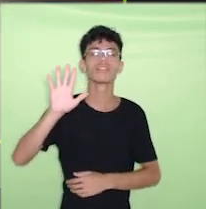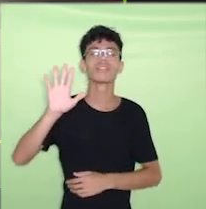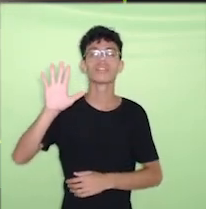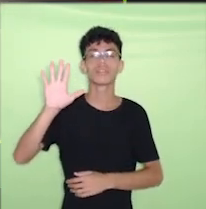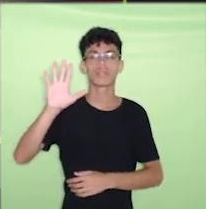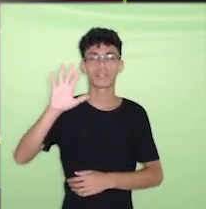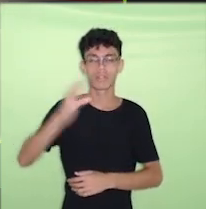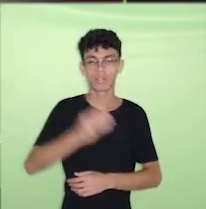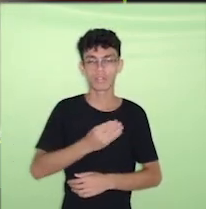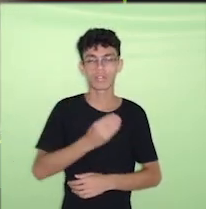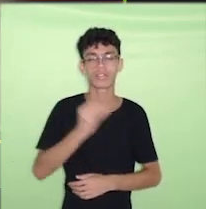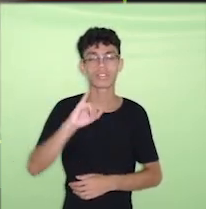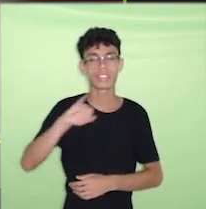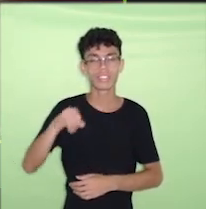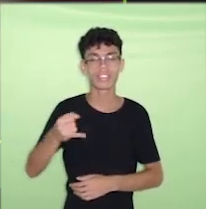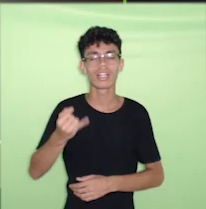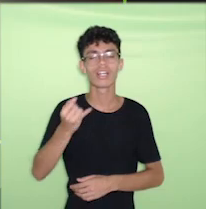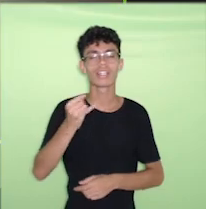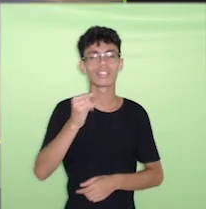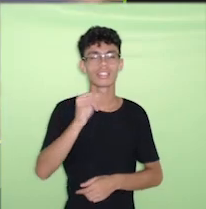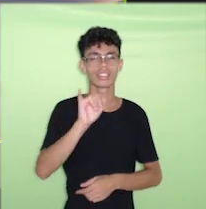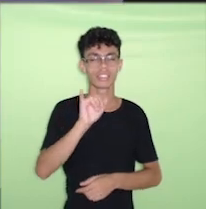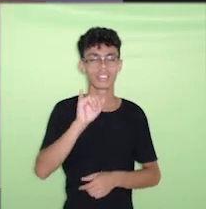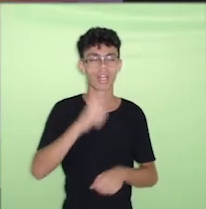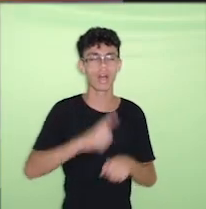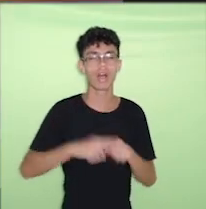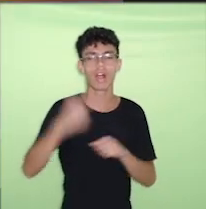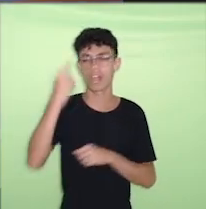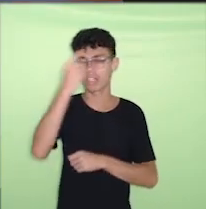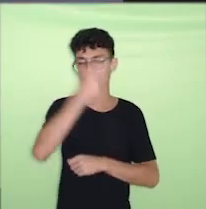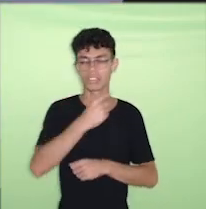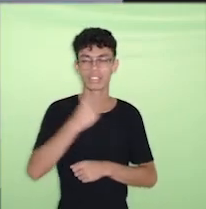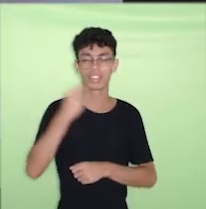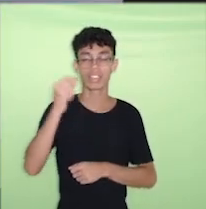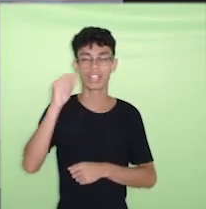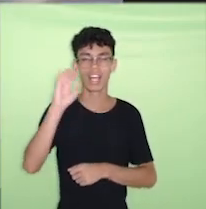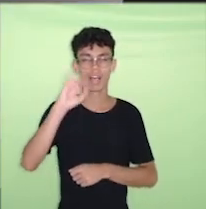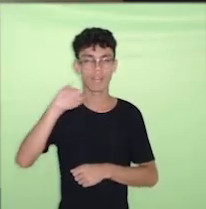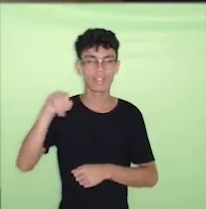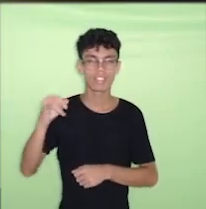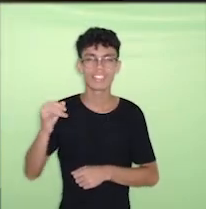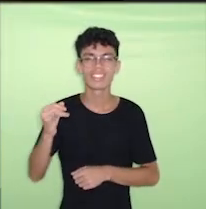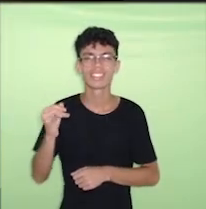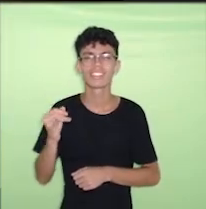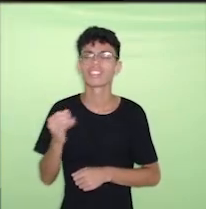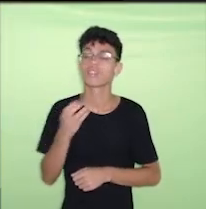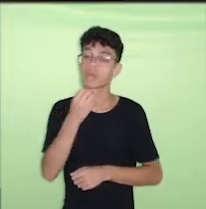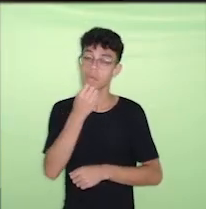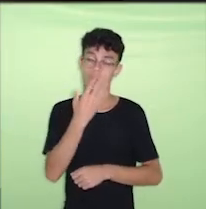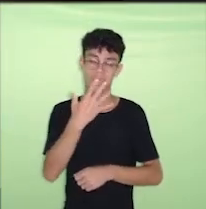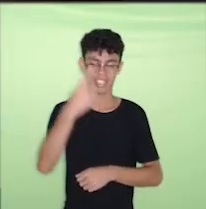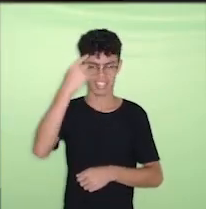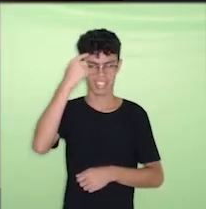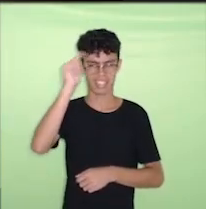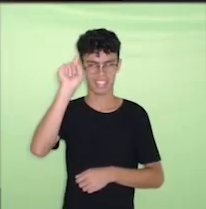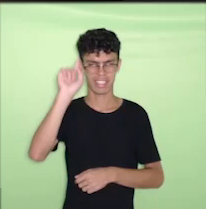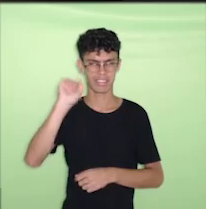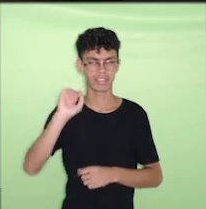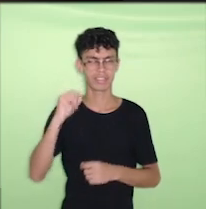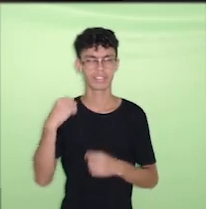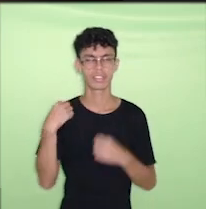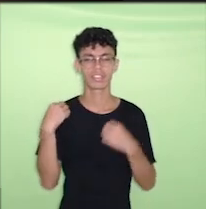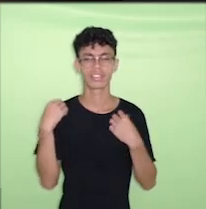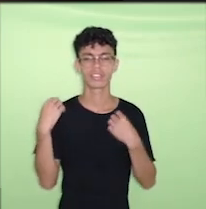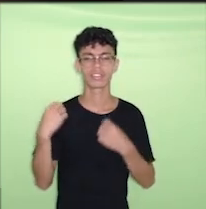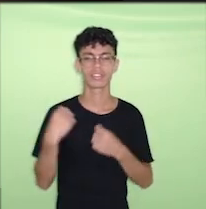aproveitá-la a cada hora. A cada hora. Aproveitá-la será mesmo uma boa ideia. Pois